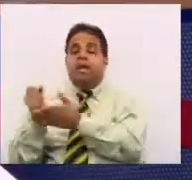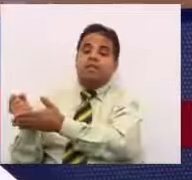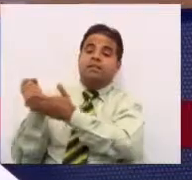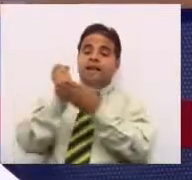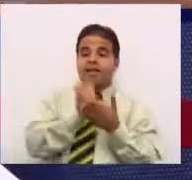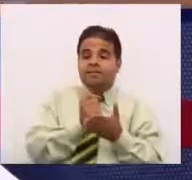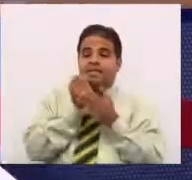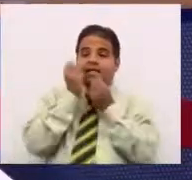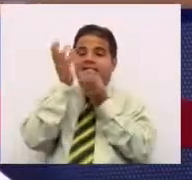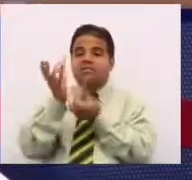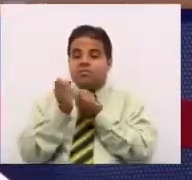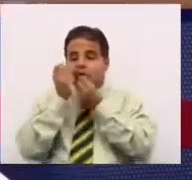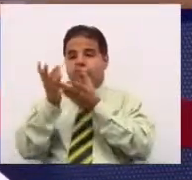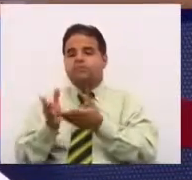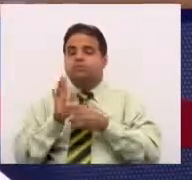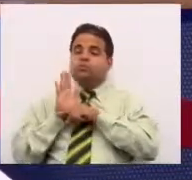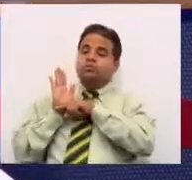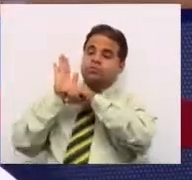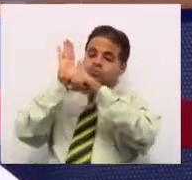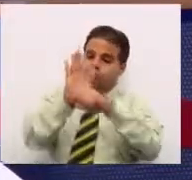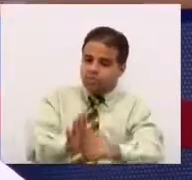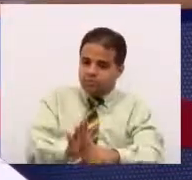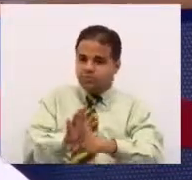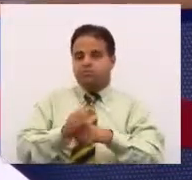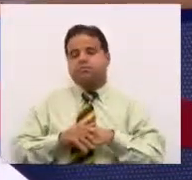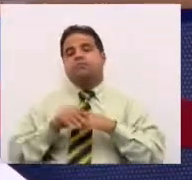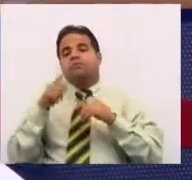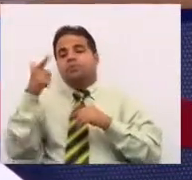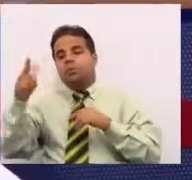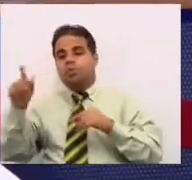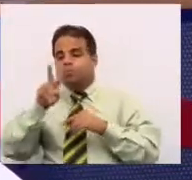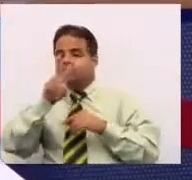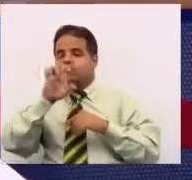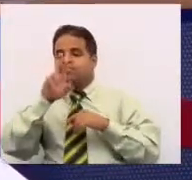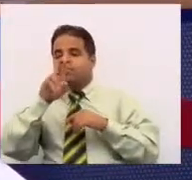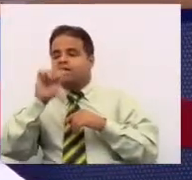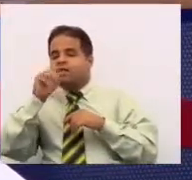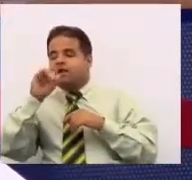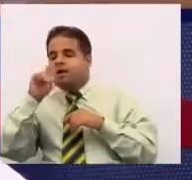as informações, trazendo as contribuições para que os vereadores possam